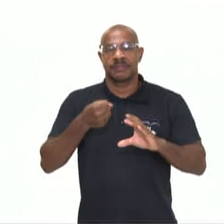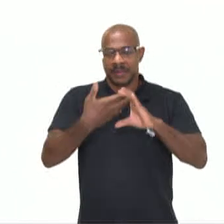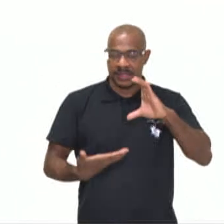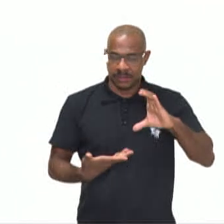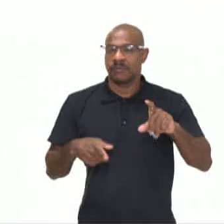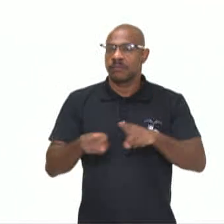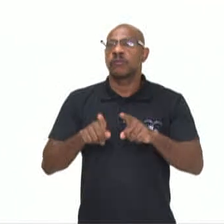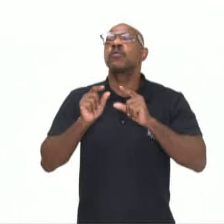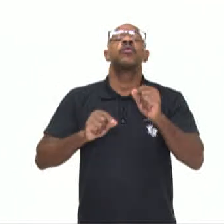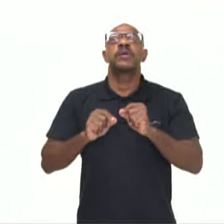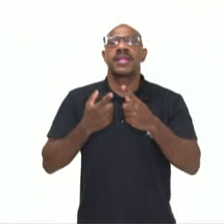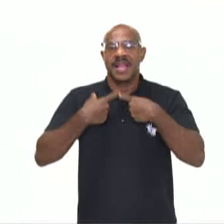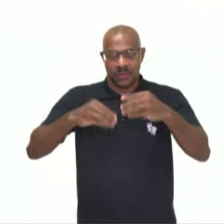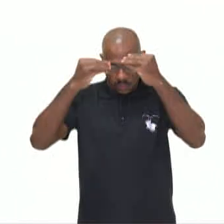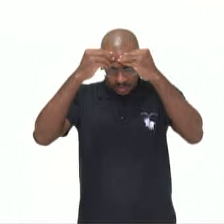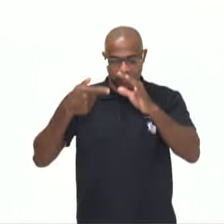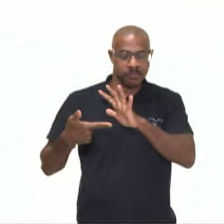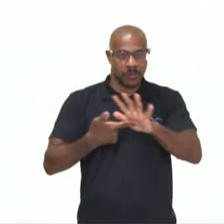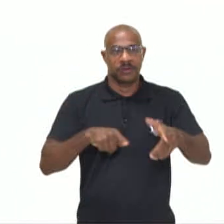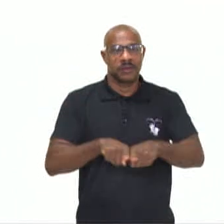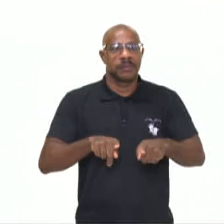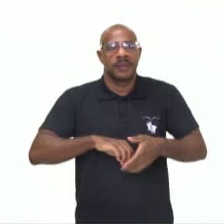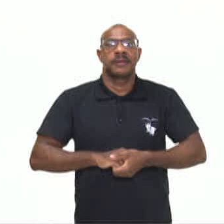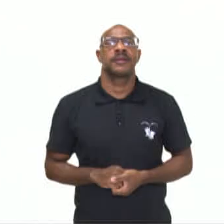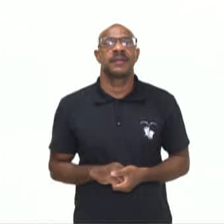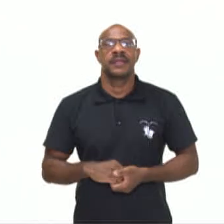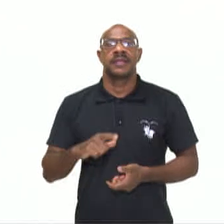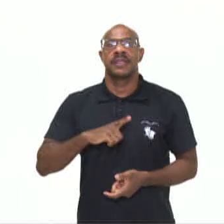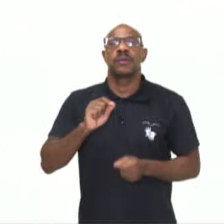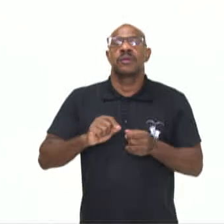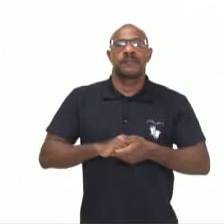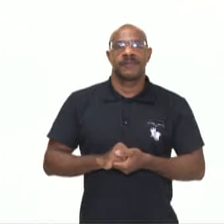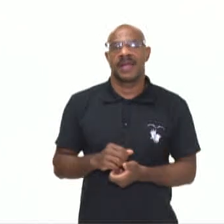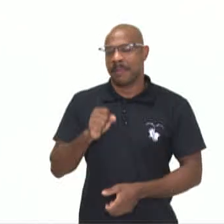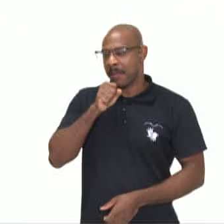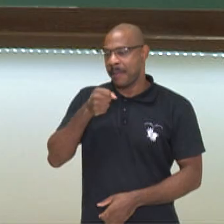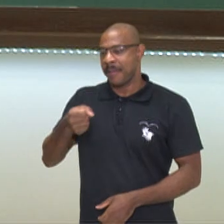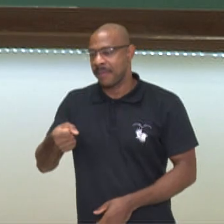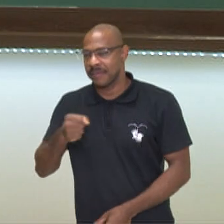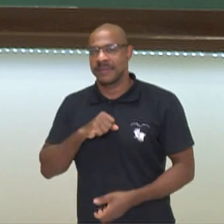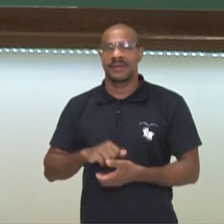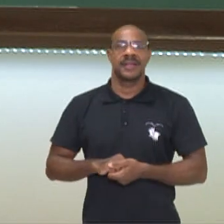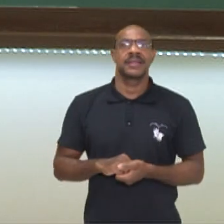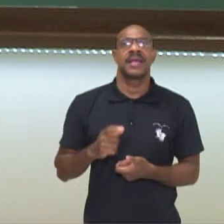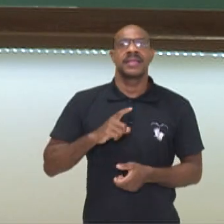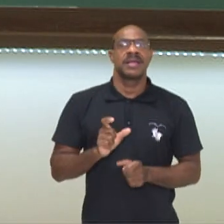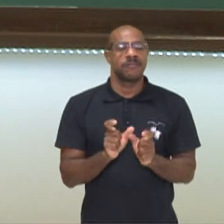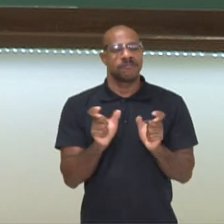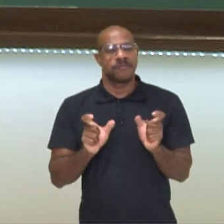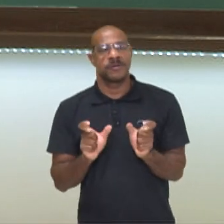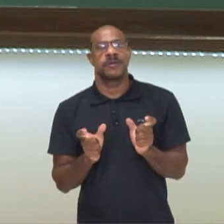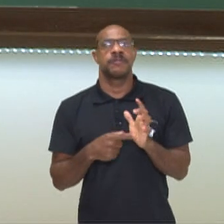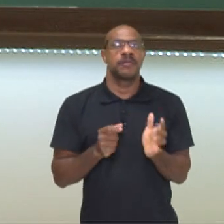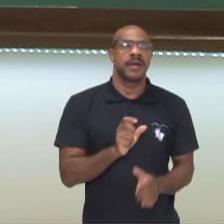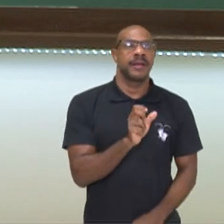também, como expressões que mantêm o canal de comunicação aberto. Sabe aquilo? Então,